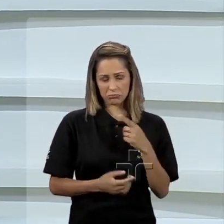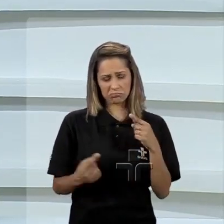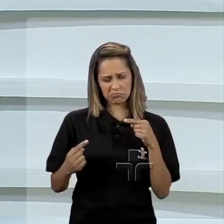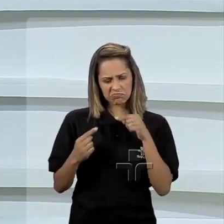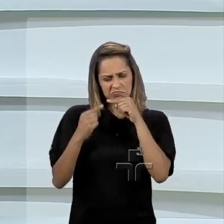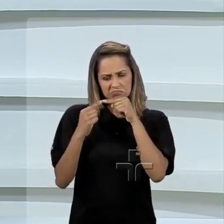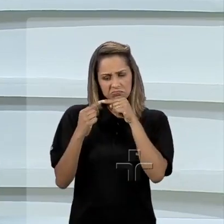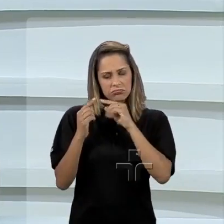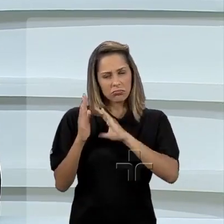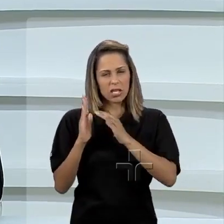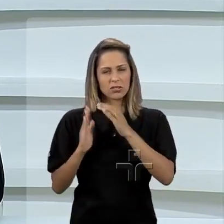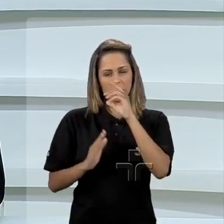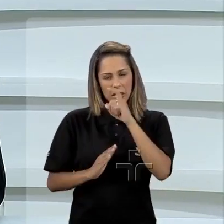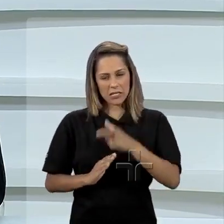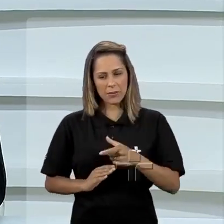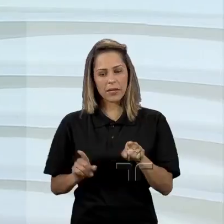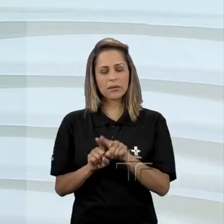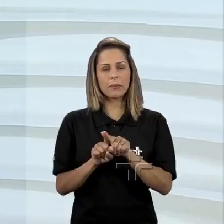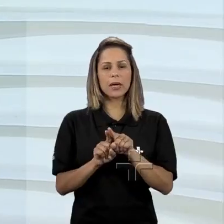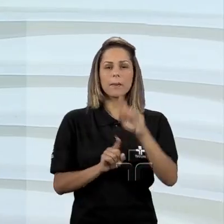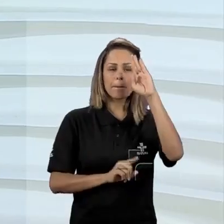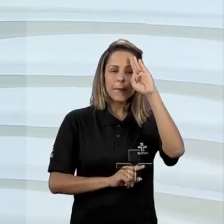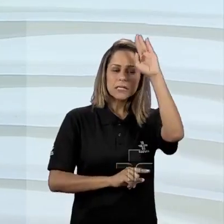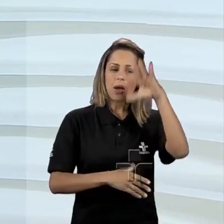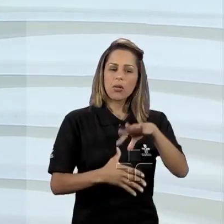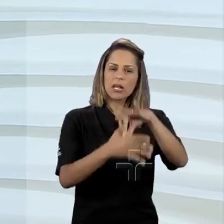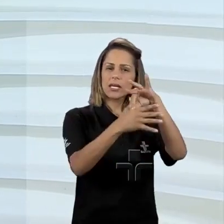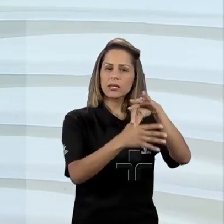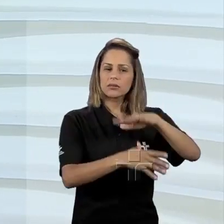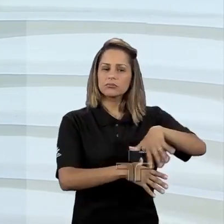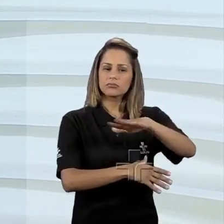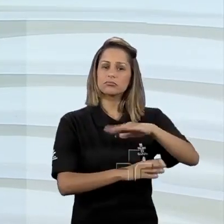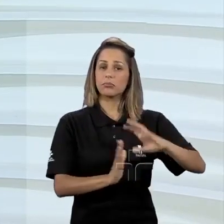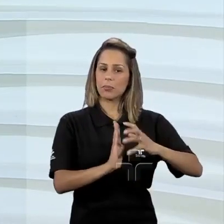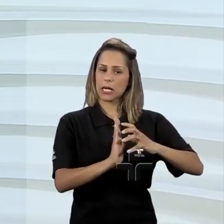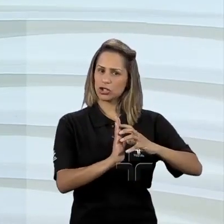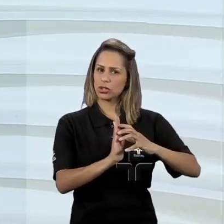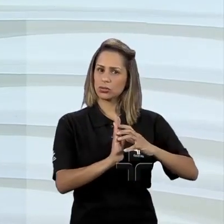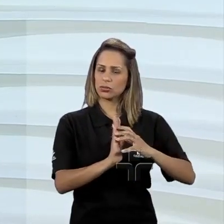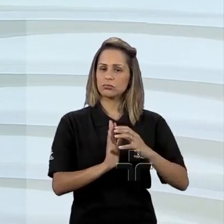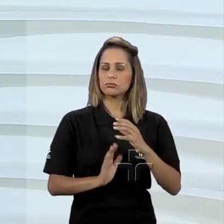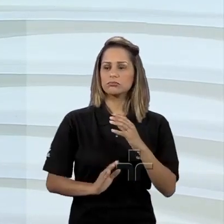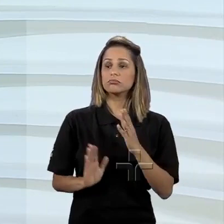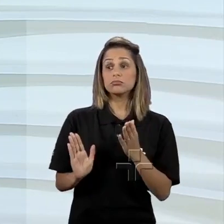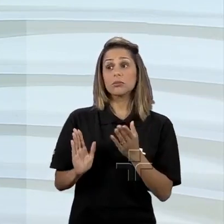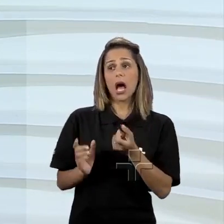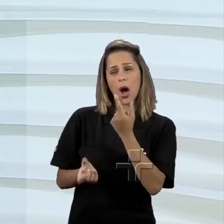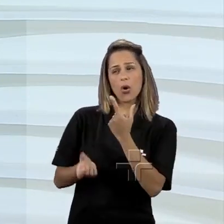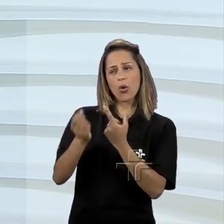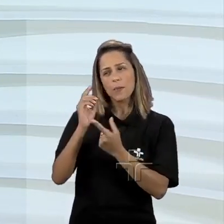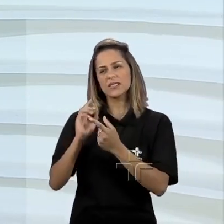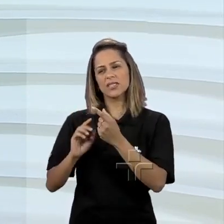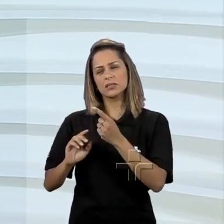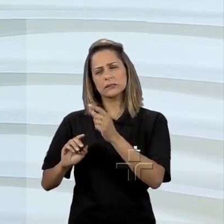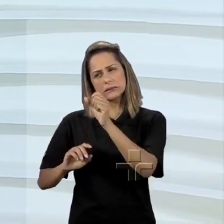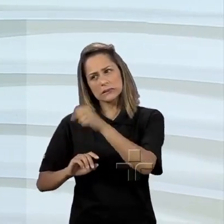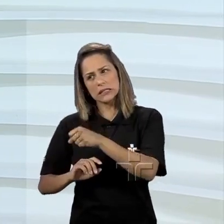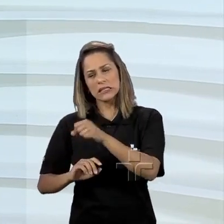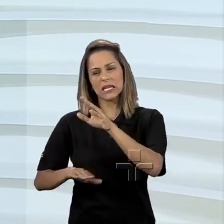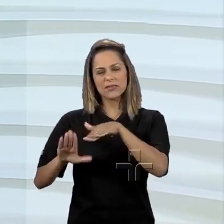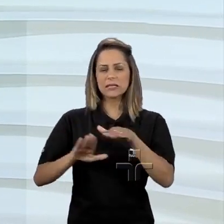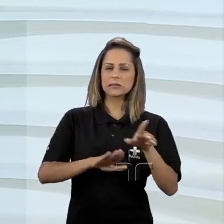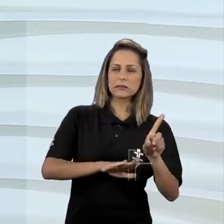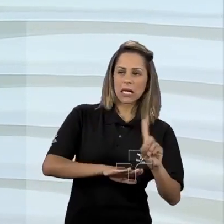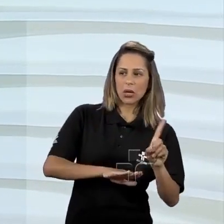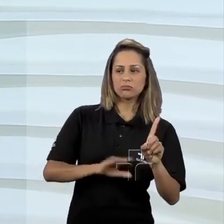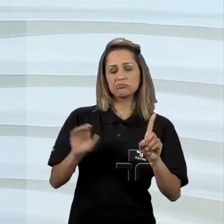das principais lideranças do partido? Como é que o senhor se sente hoje no partido? Em algumas situações, sim. Em outras, não. Tem